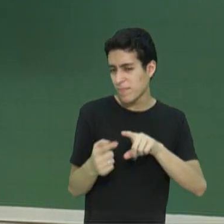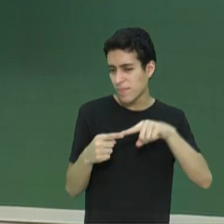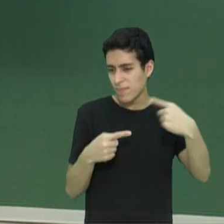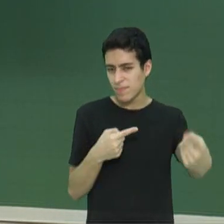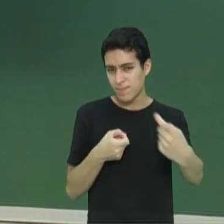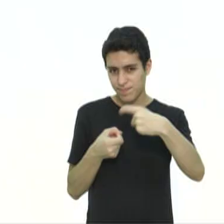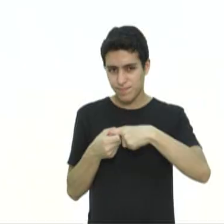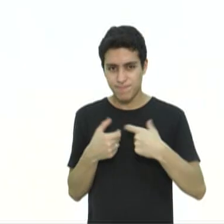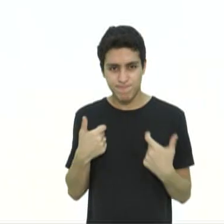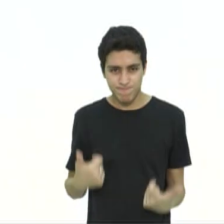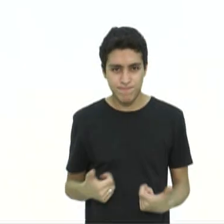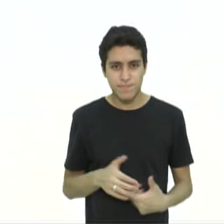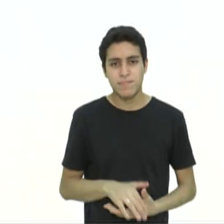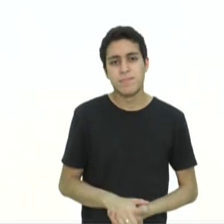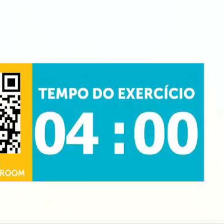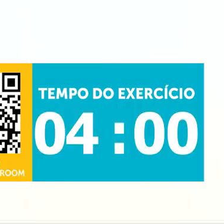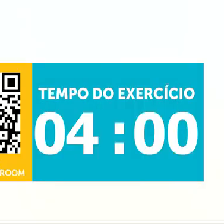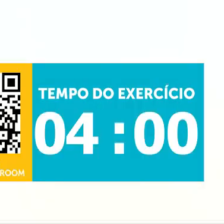já voltamos.